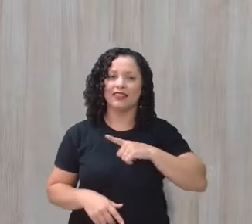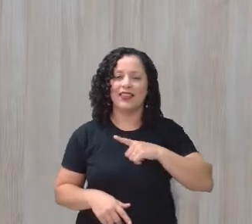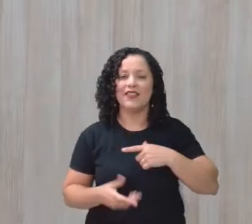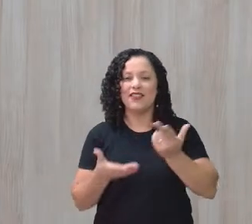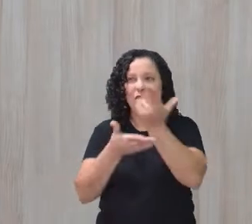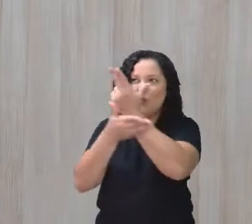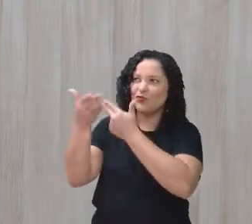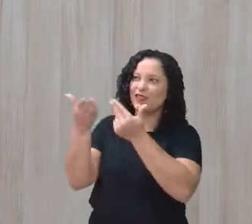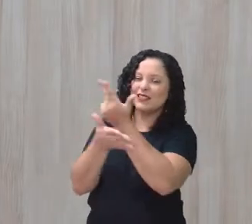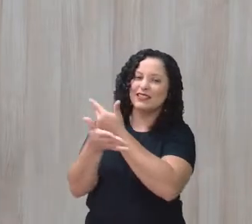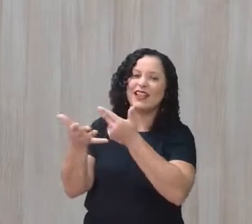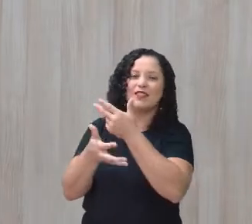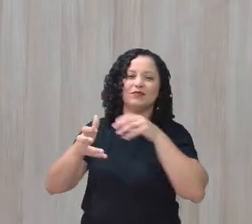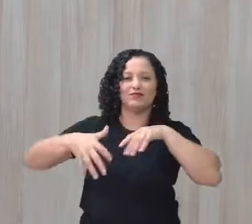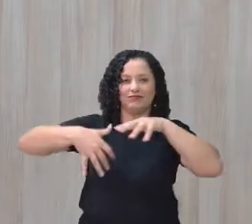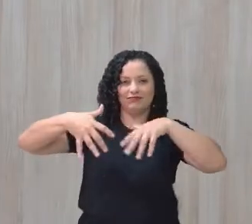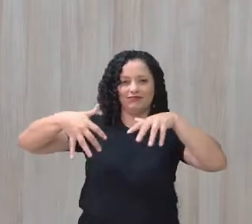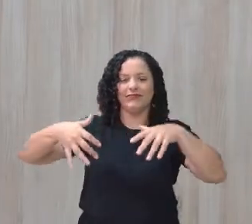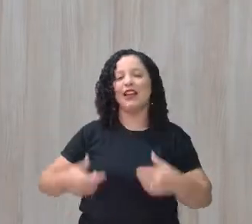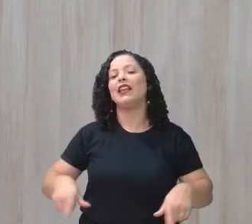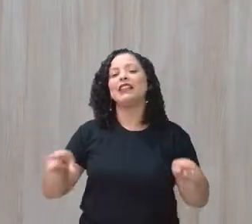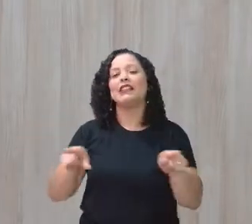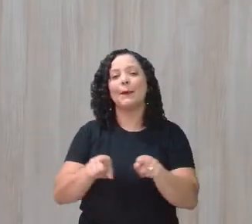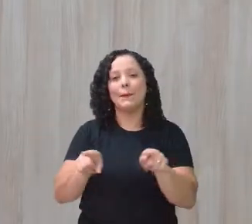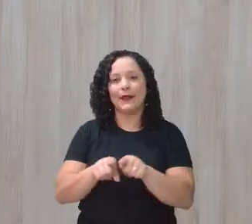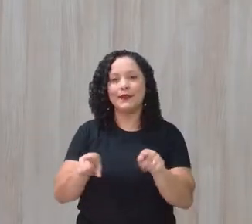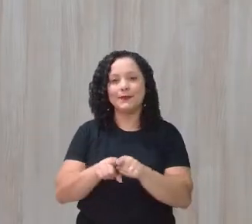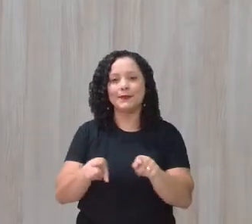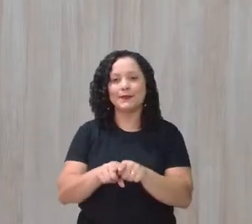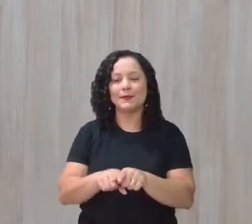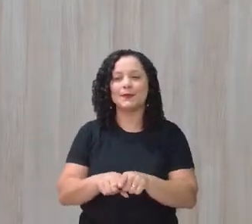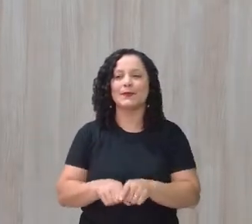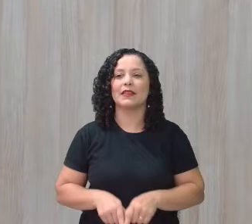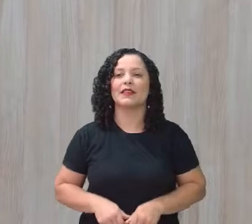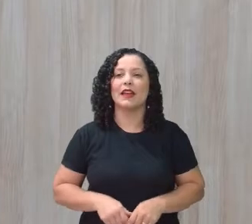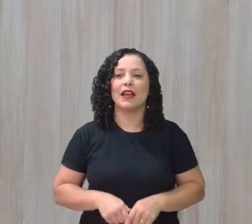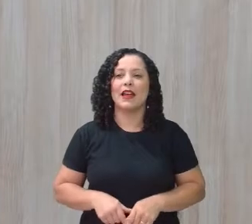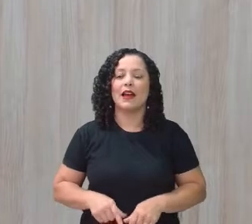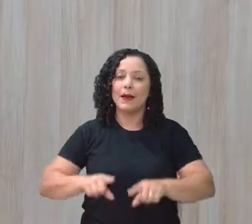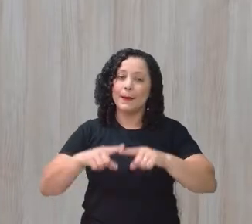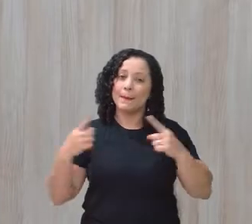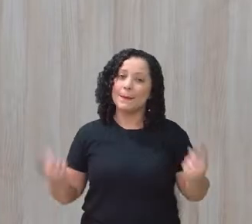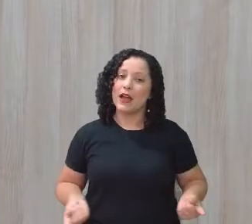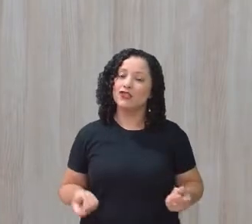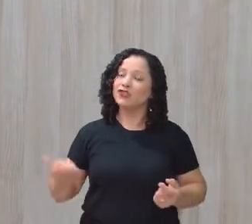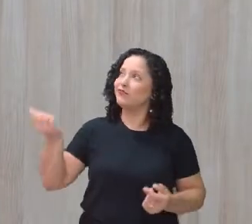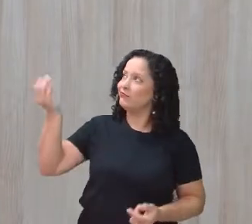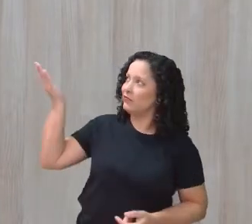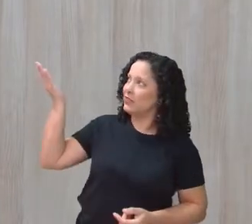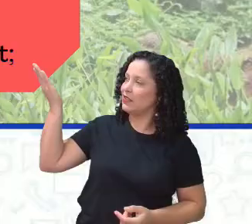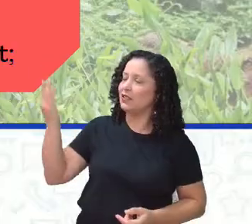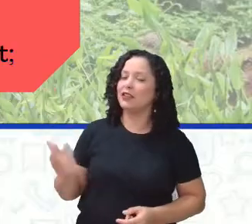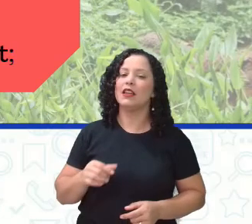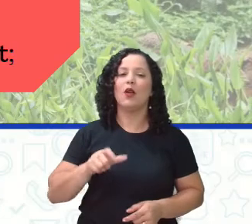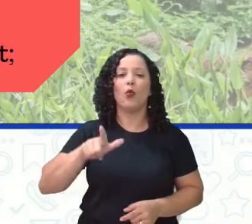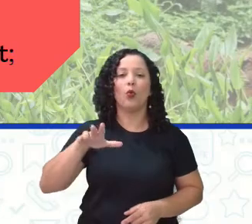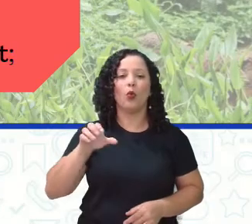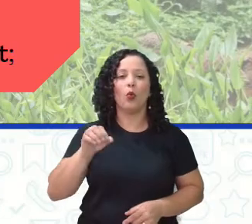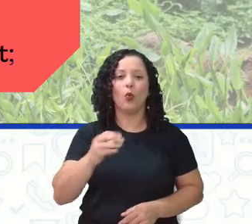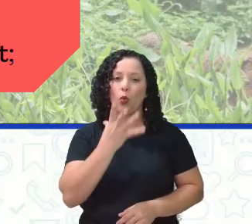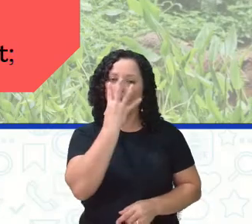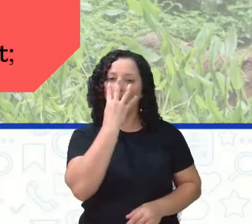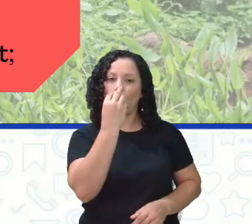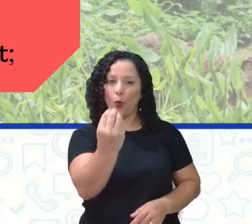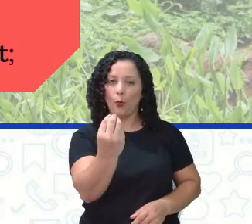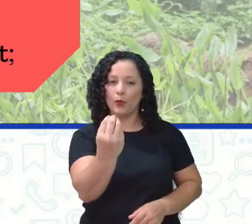faz remake nas coisas de antes, até o Pica-Pau teve um remake também, né? Talvez façam um dia. Então, tem o diabo da Tasmânia e tem o lobo